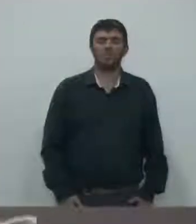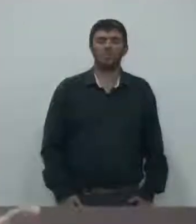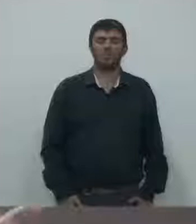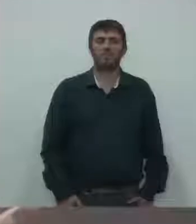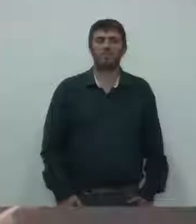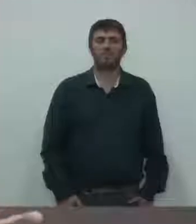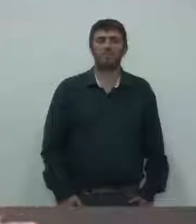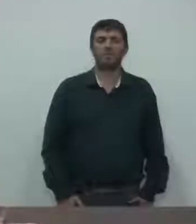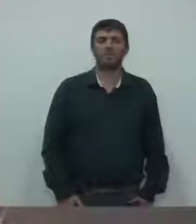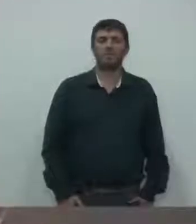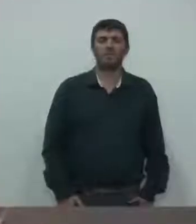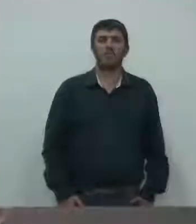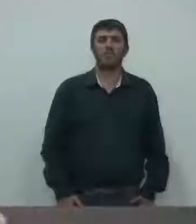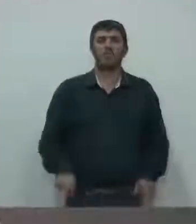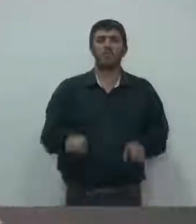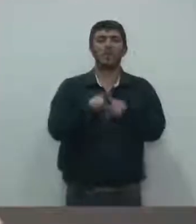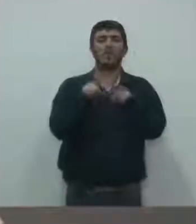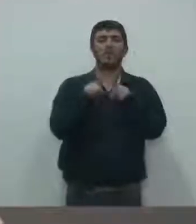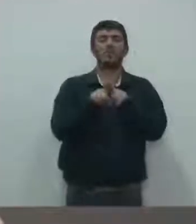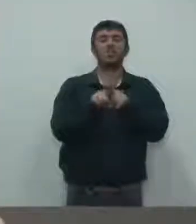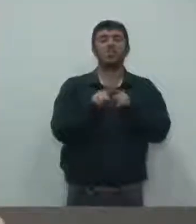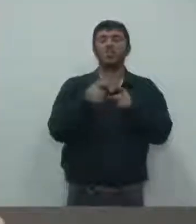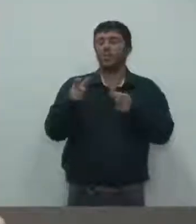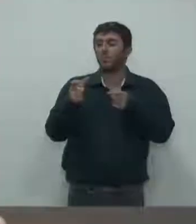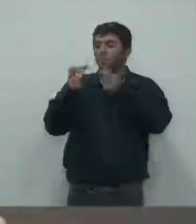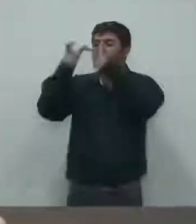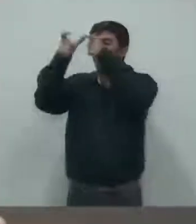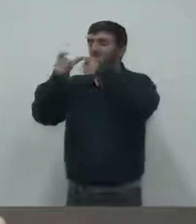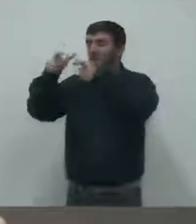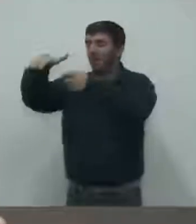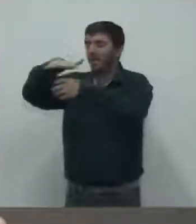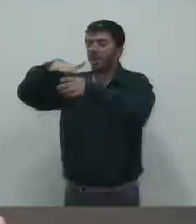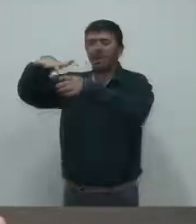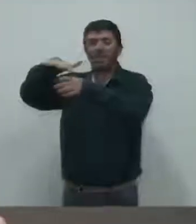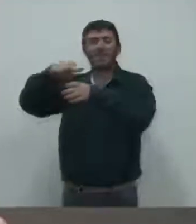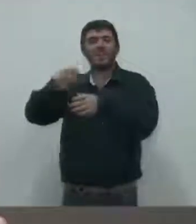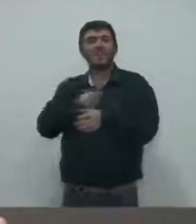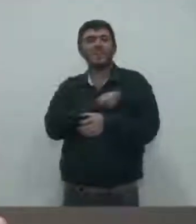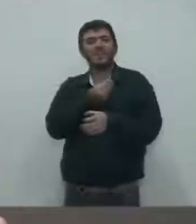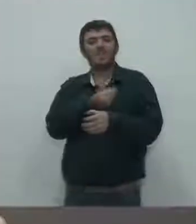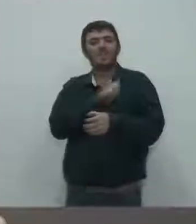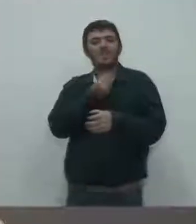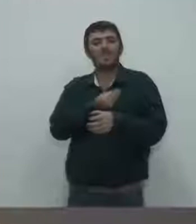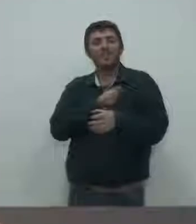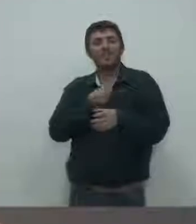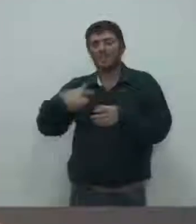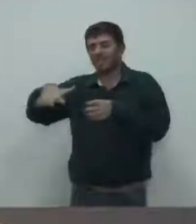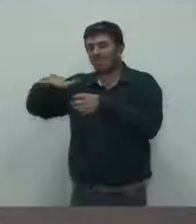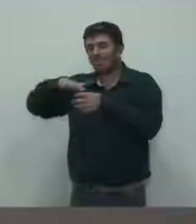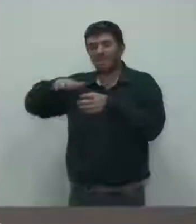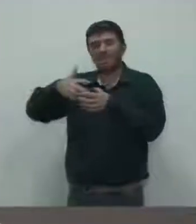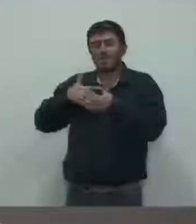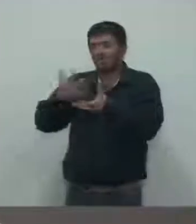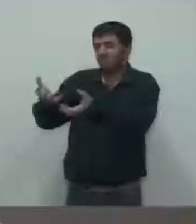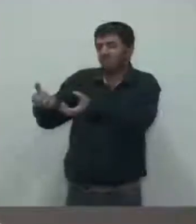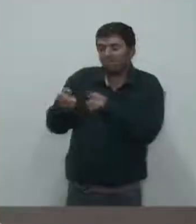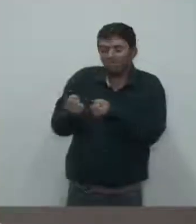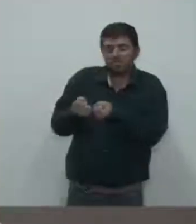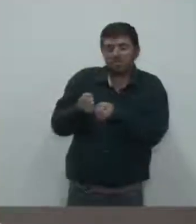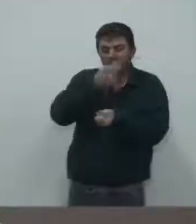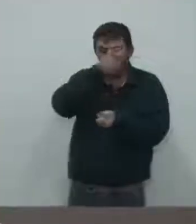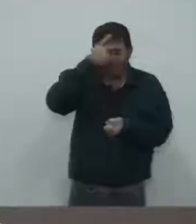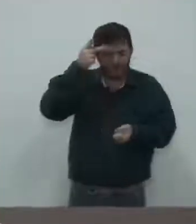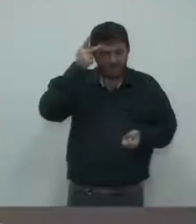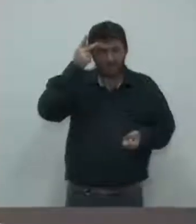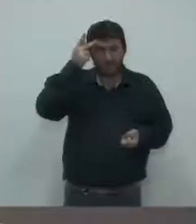É quase que o portal da cidade também, né? É uma área nobre para a gente acolher as pessoas. E aí tem